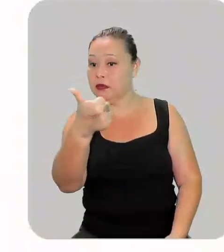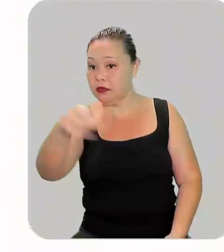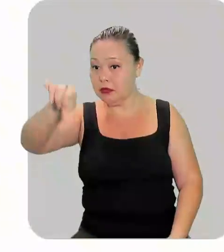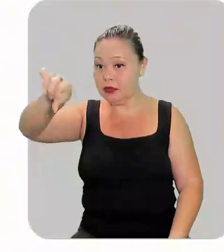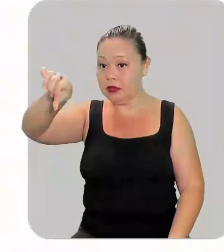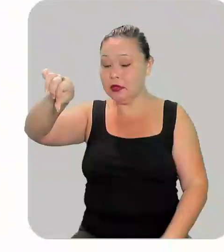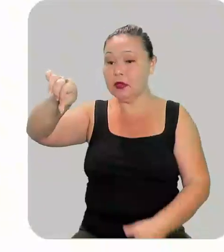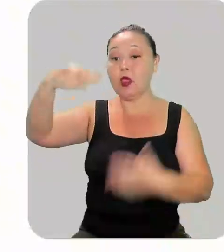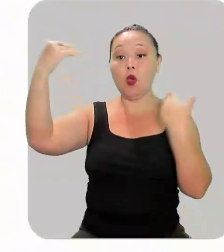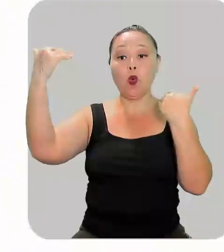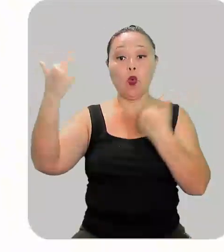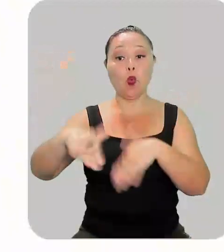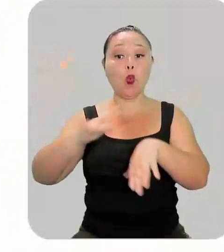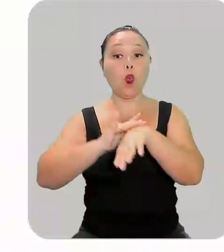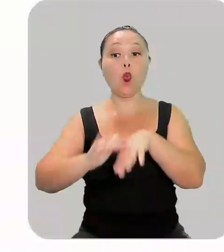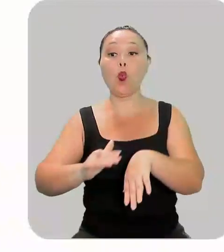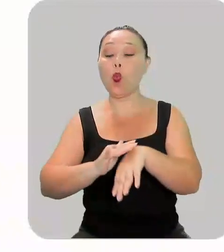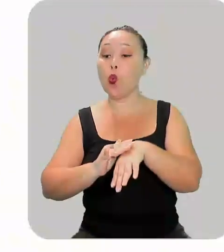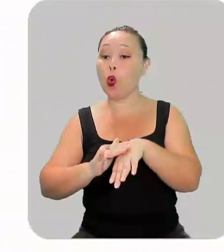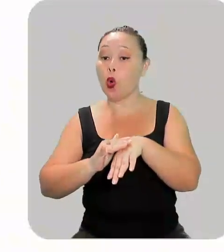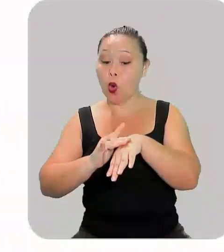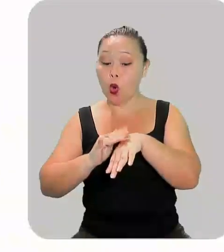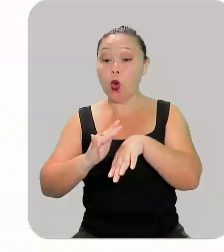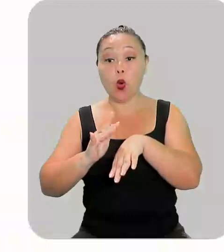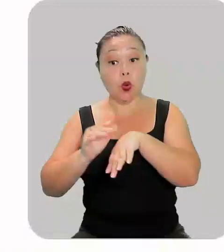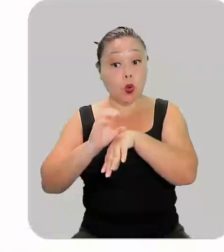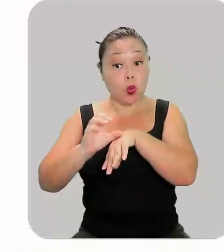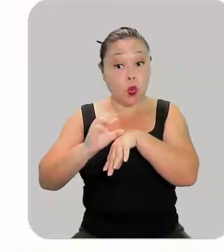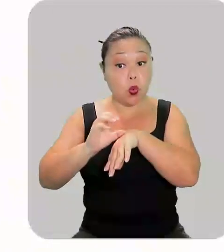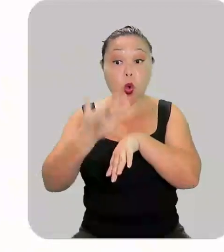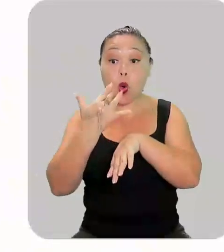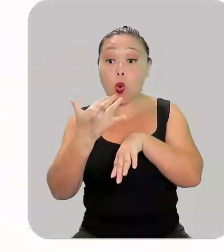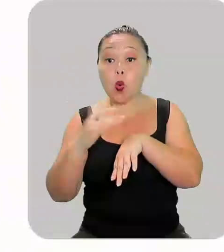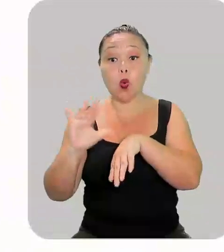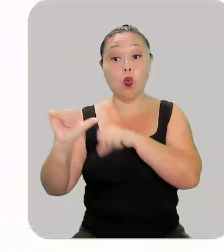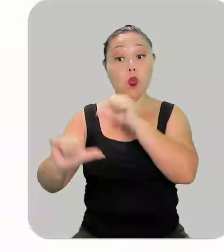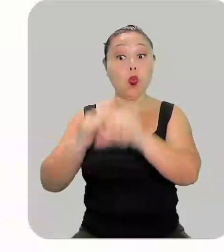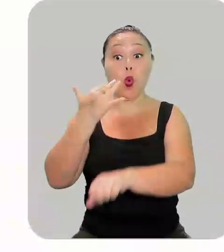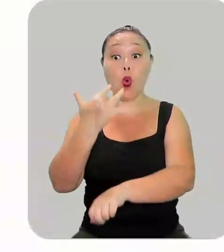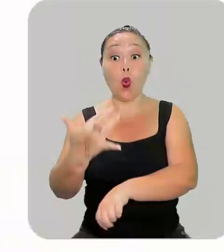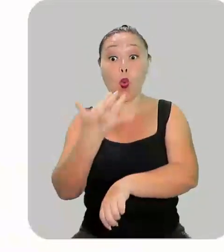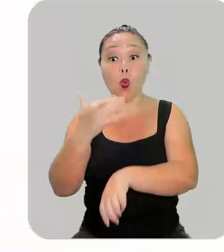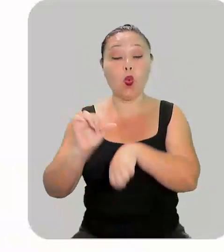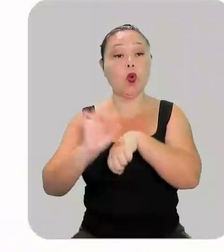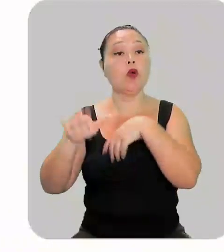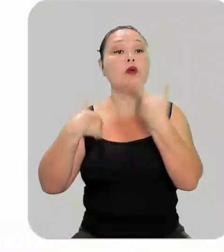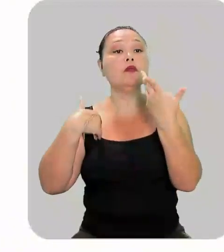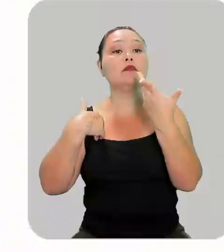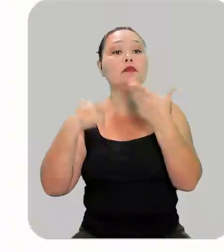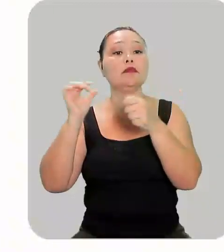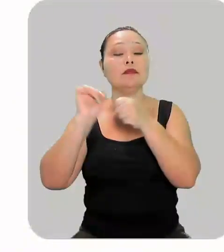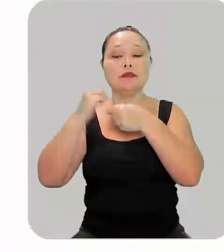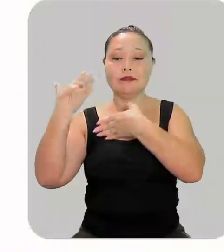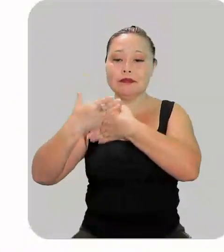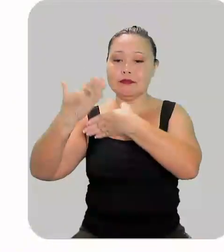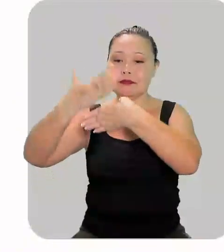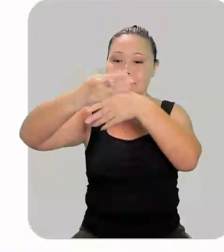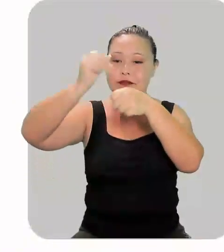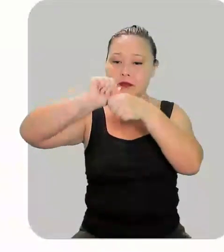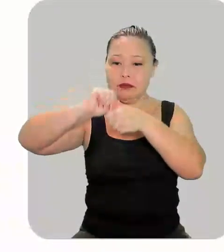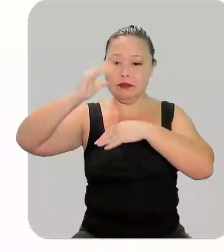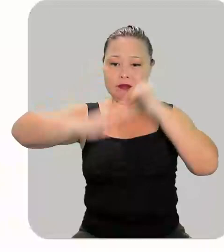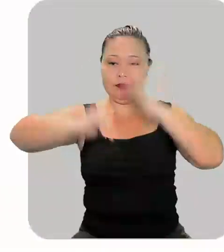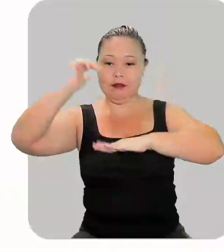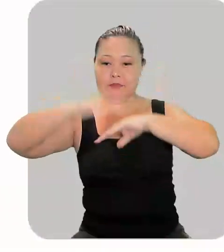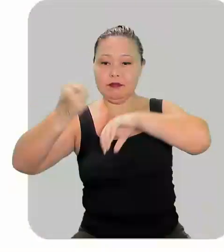2019. Prova cor cinza. Mudar um pouco, né? Um mestre de obras deseja fazer